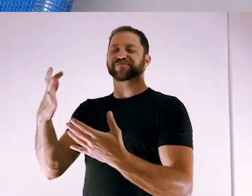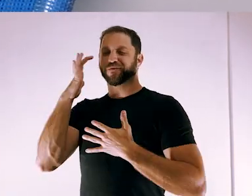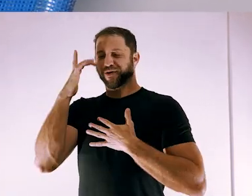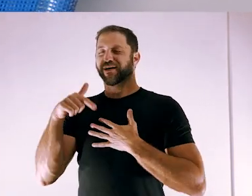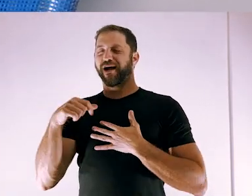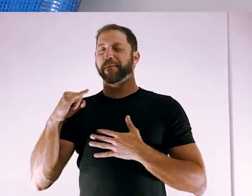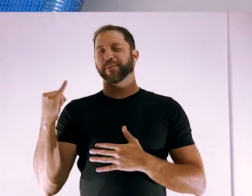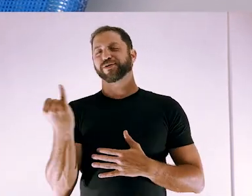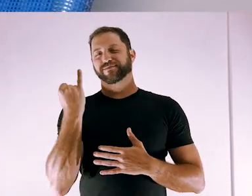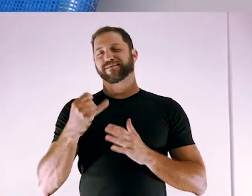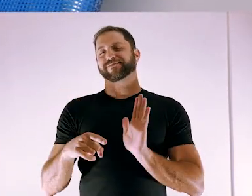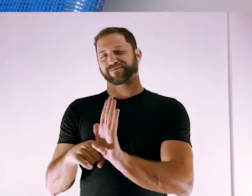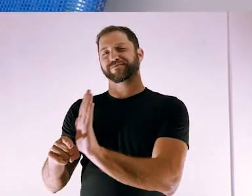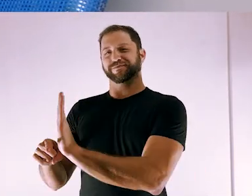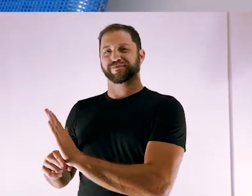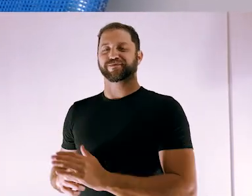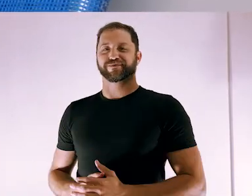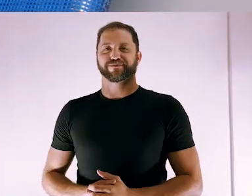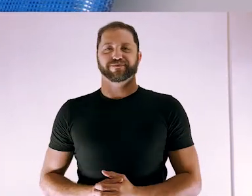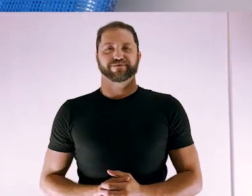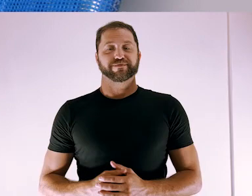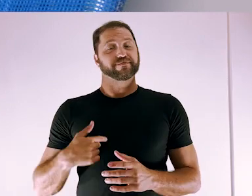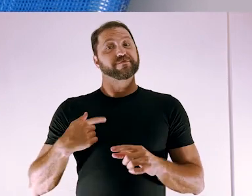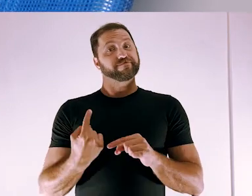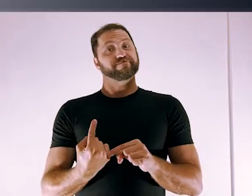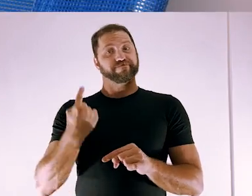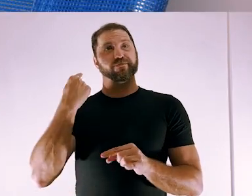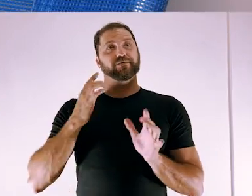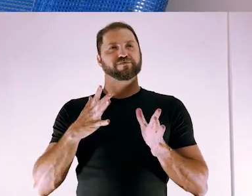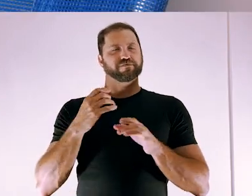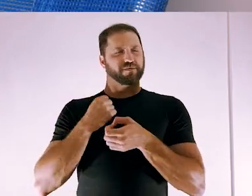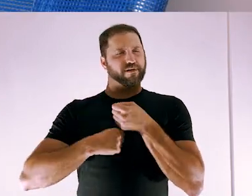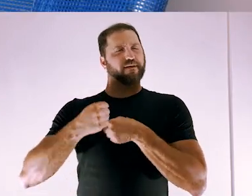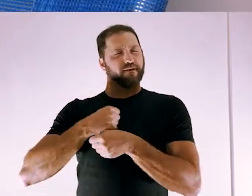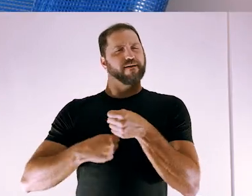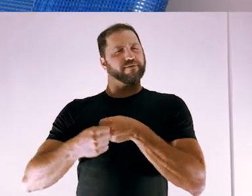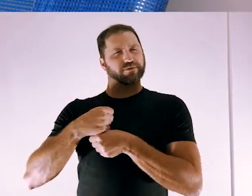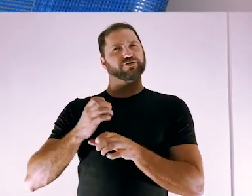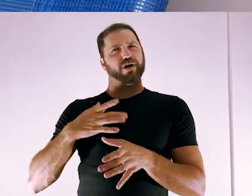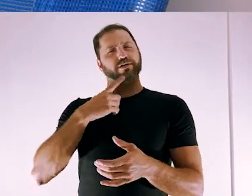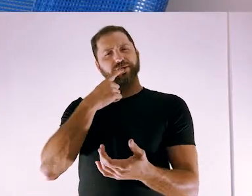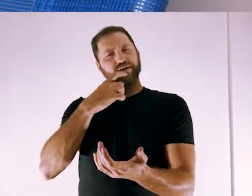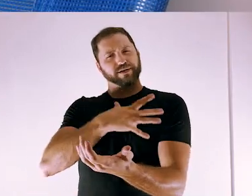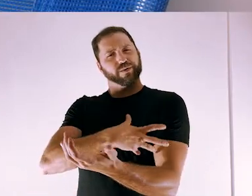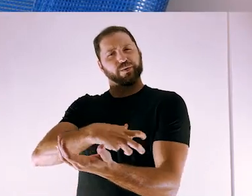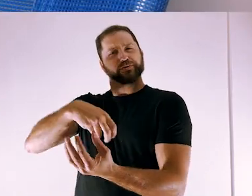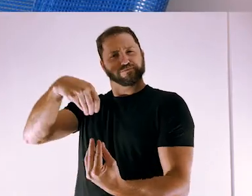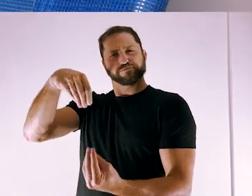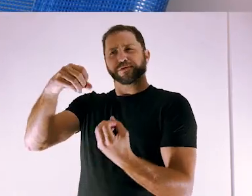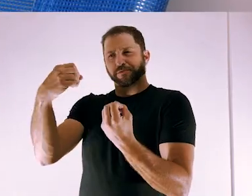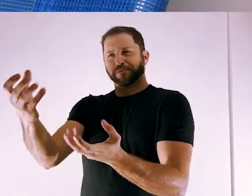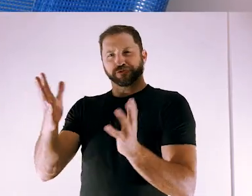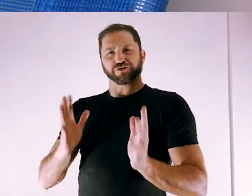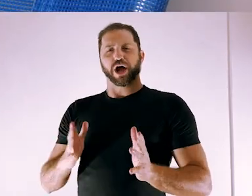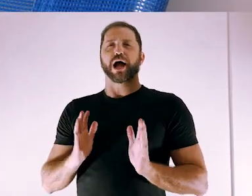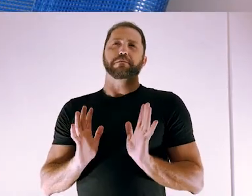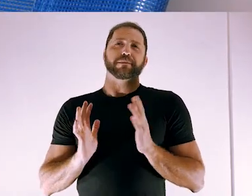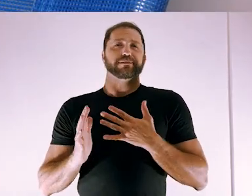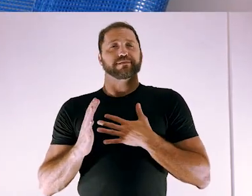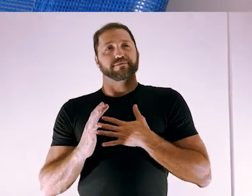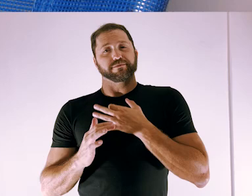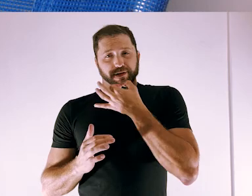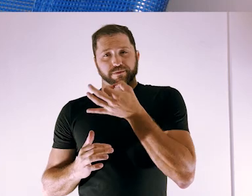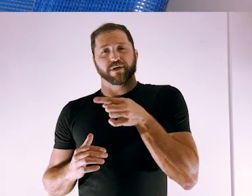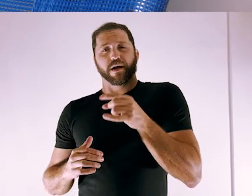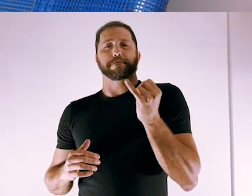que vai ser muito importante e dar continuidade, né, depois. Eu já doei sangue há alguns anos atrás, enfim, mas